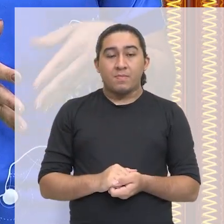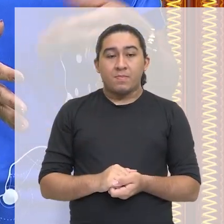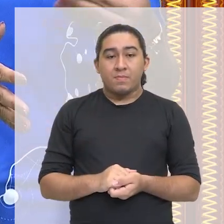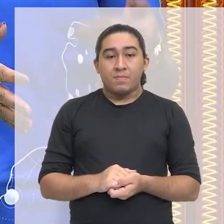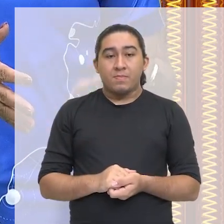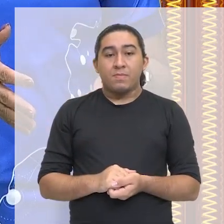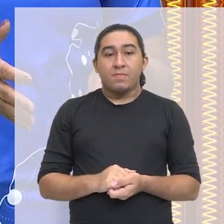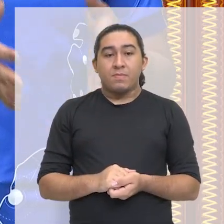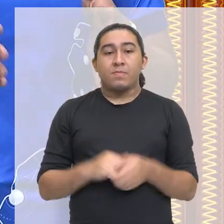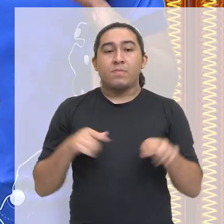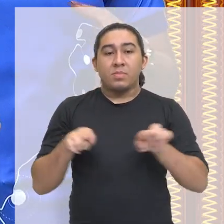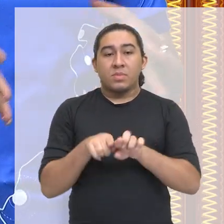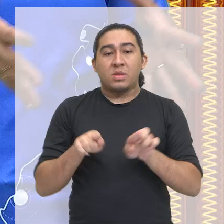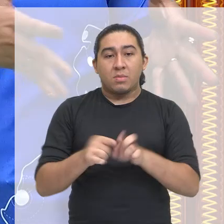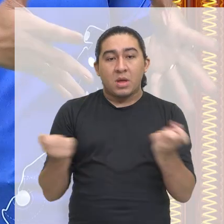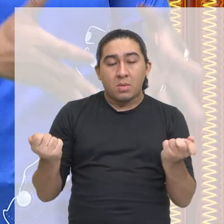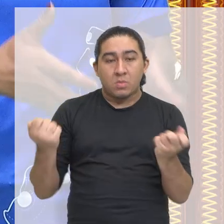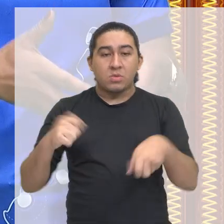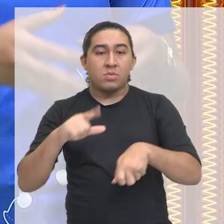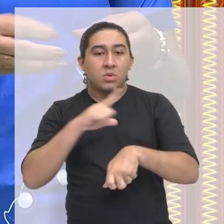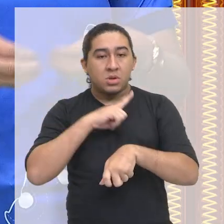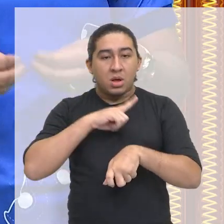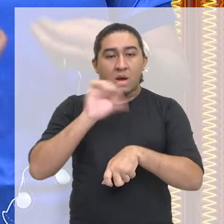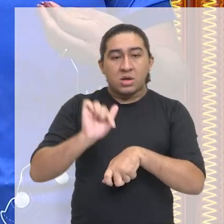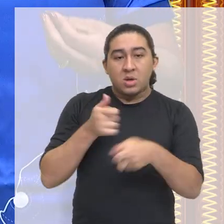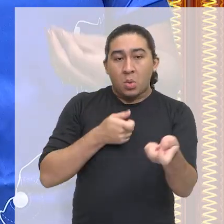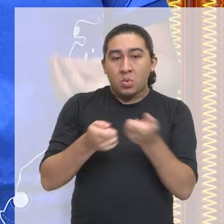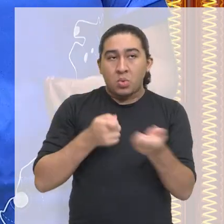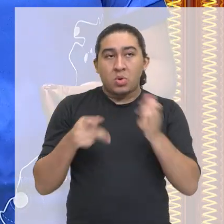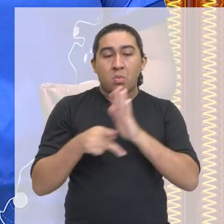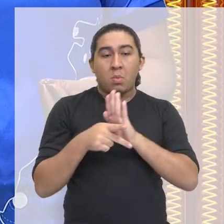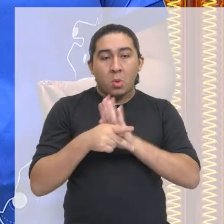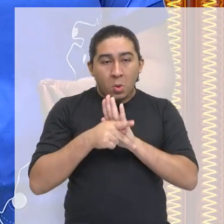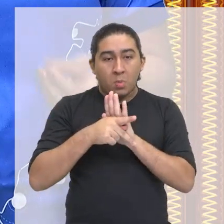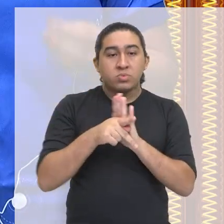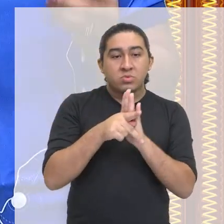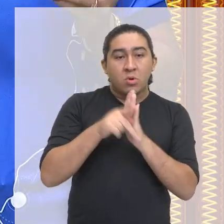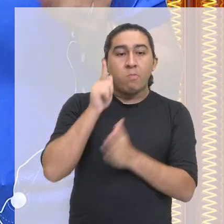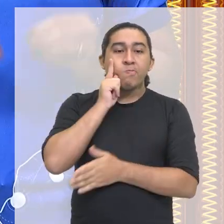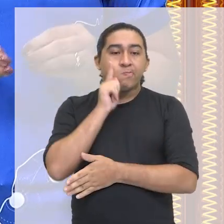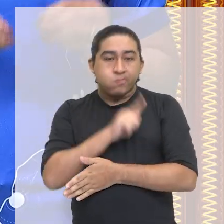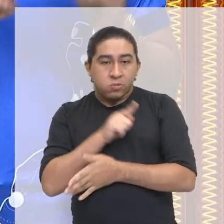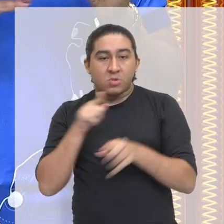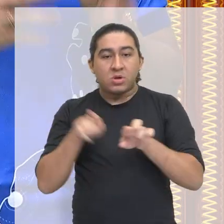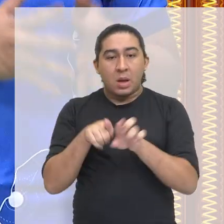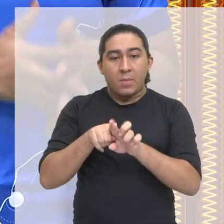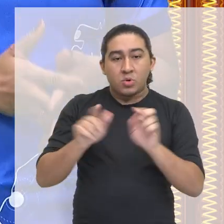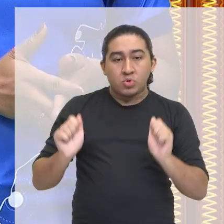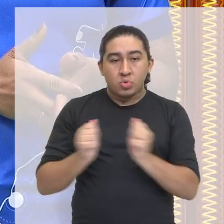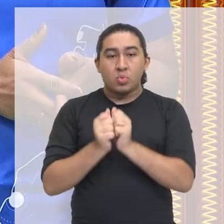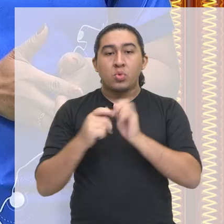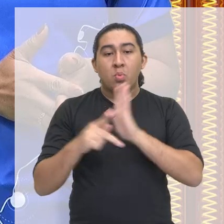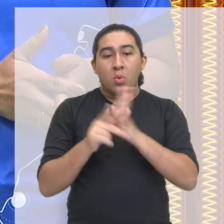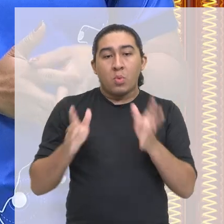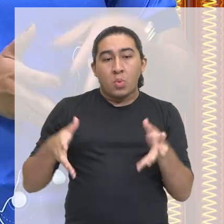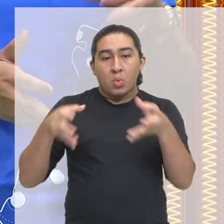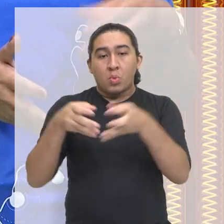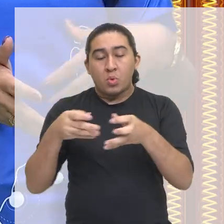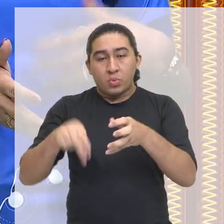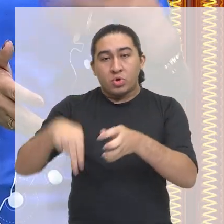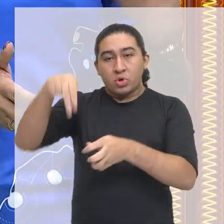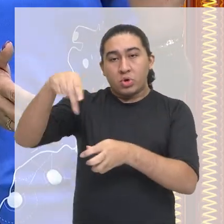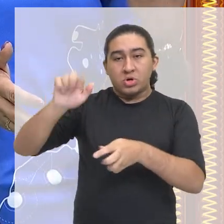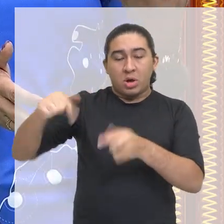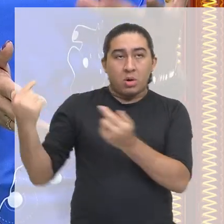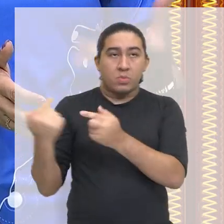forças da coalizão que estava sob responsabilidade, sob controle dos Estados Unidos, junto com a Aliança do Norte, que eram